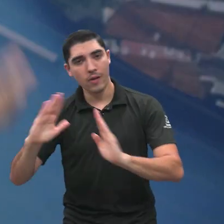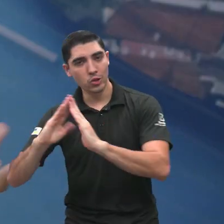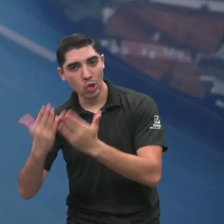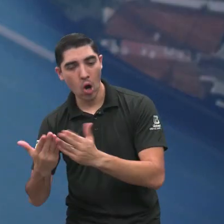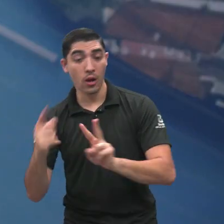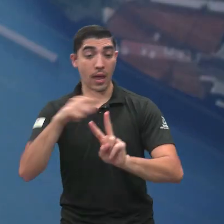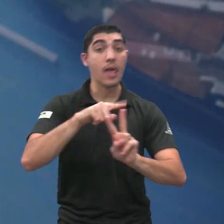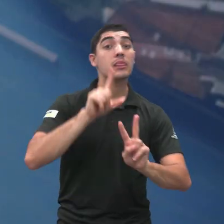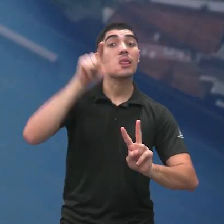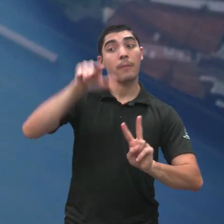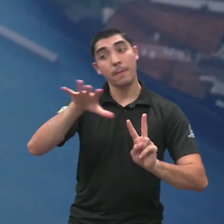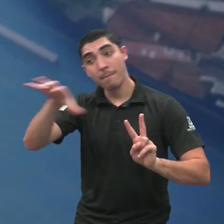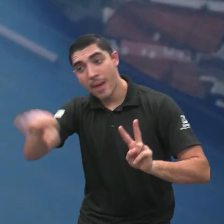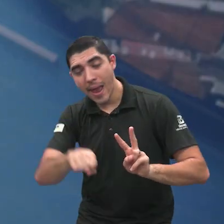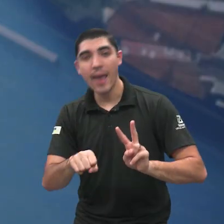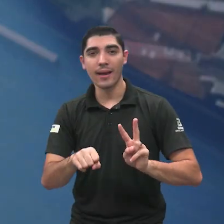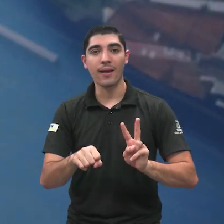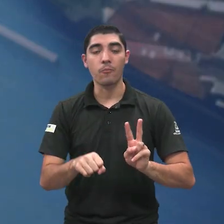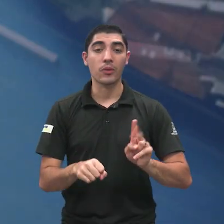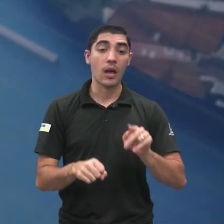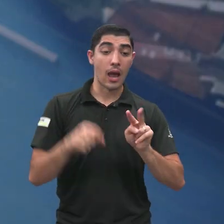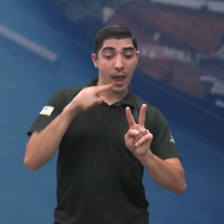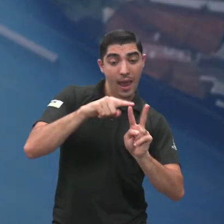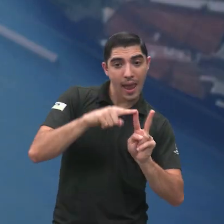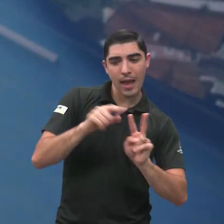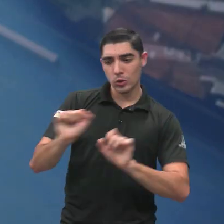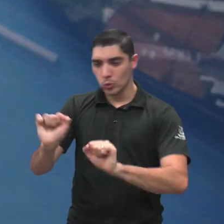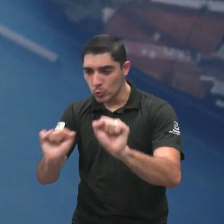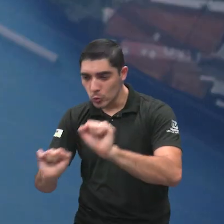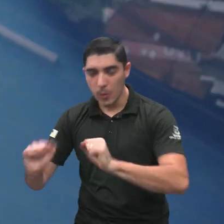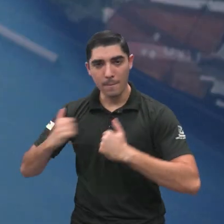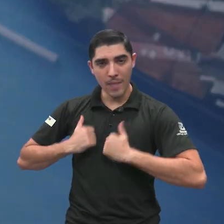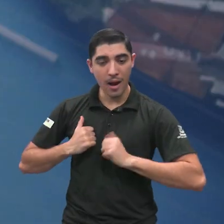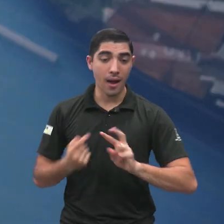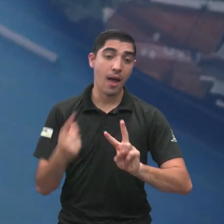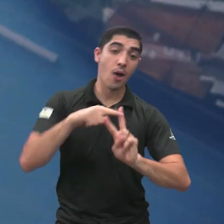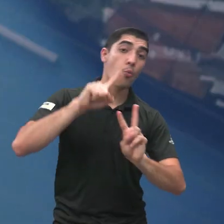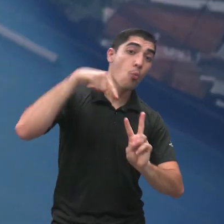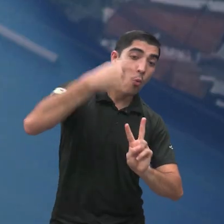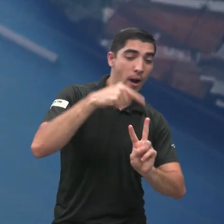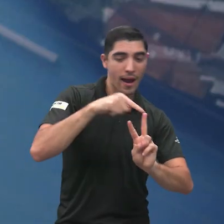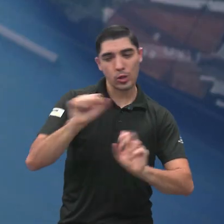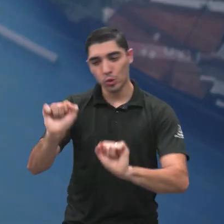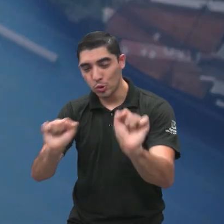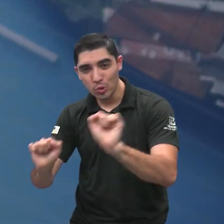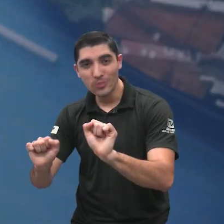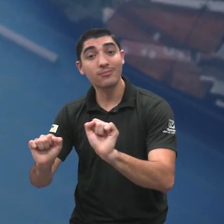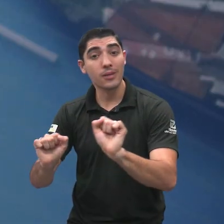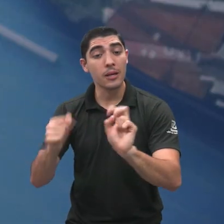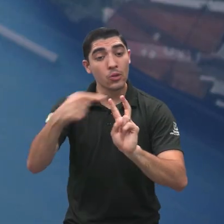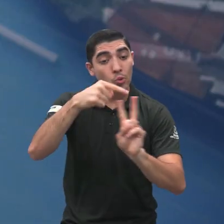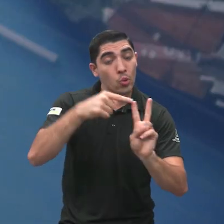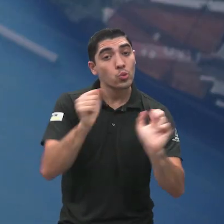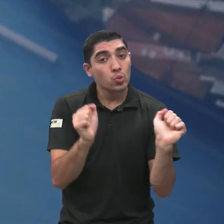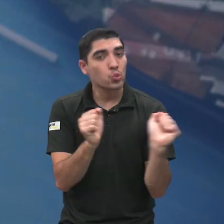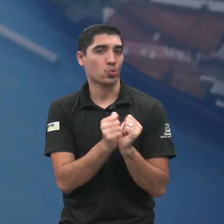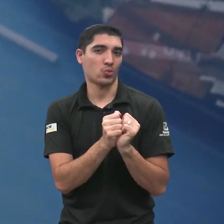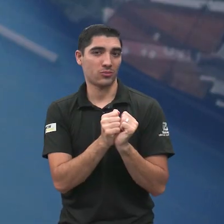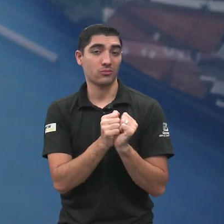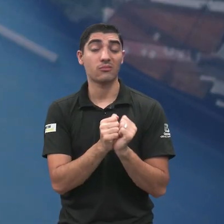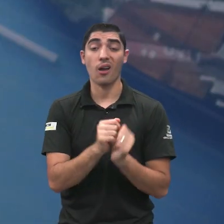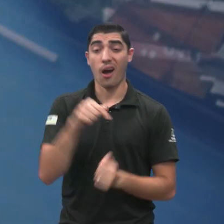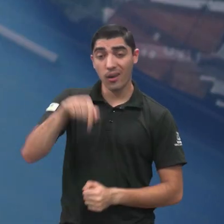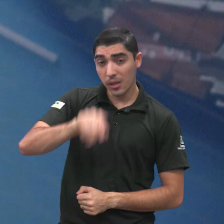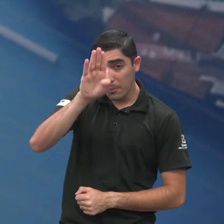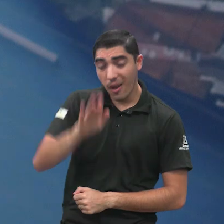um dá banho, mas, né, assim, no outro dia vai o outro também dá. Então, isso falta muito aqui, não se